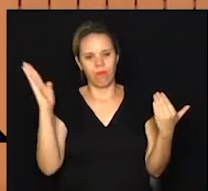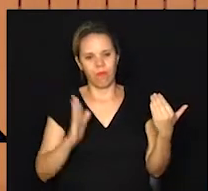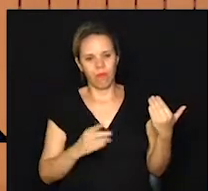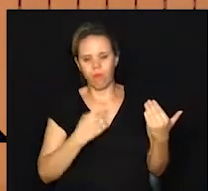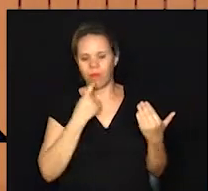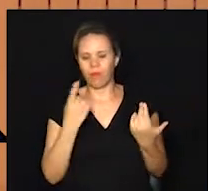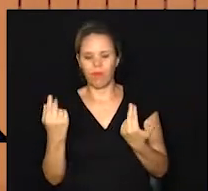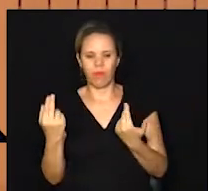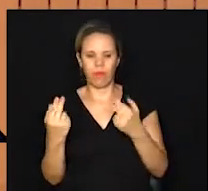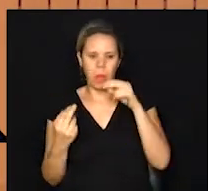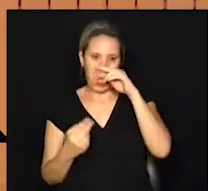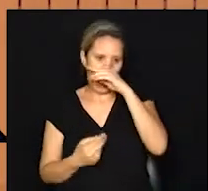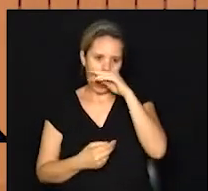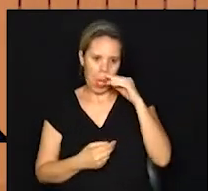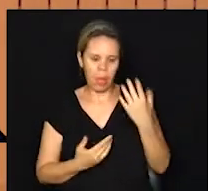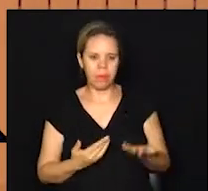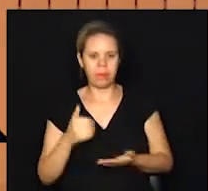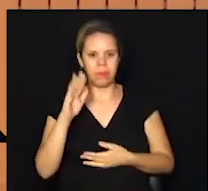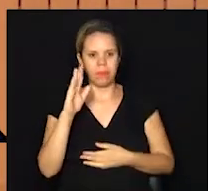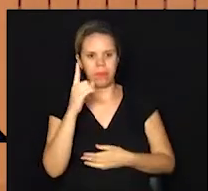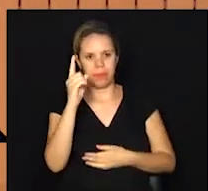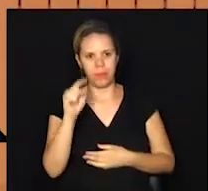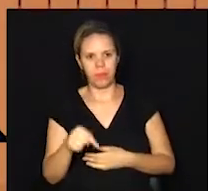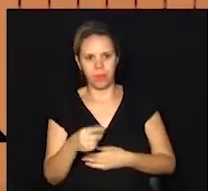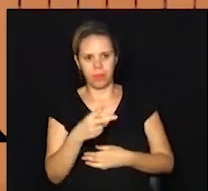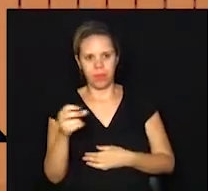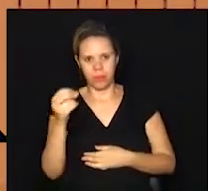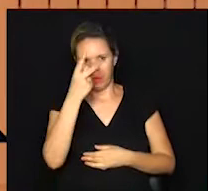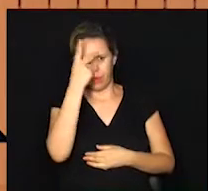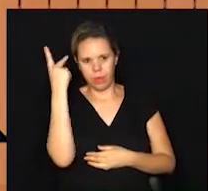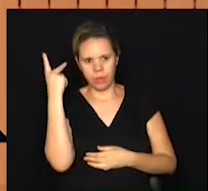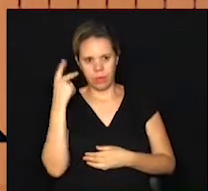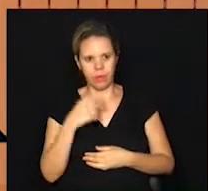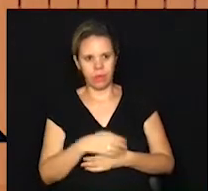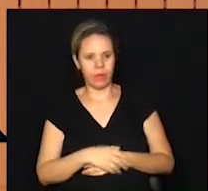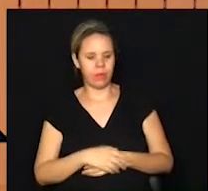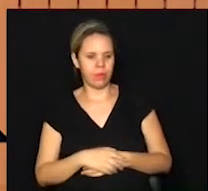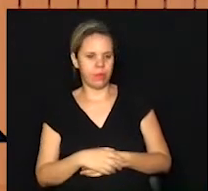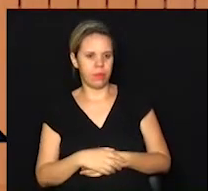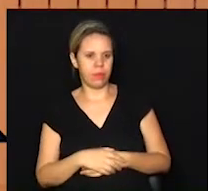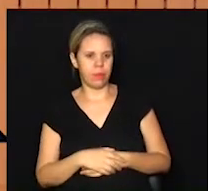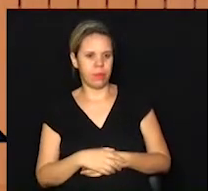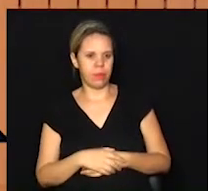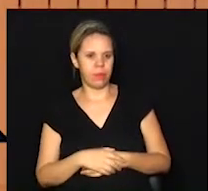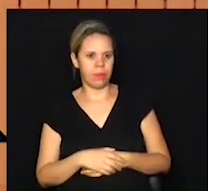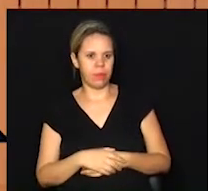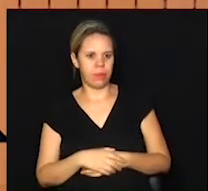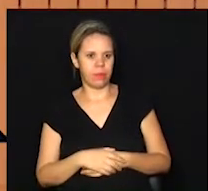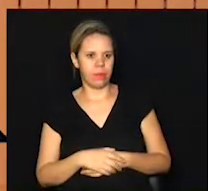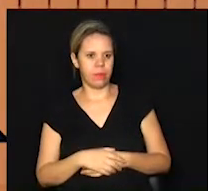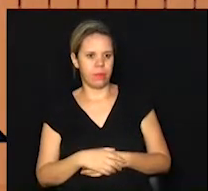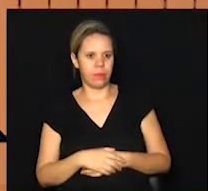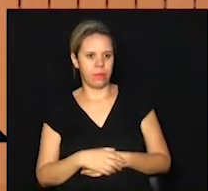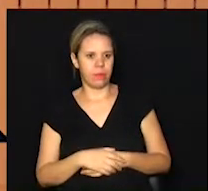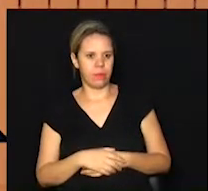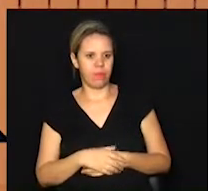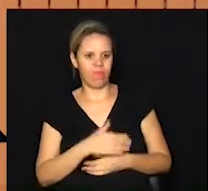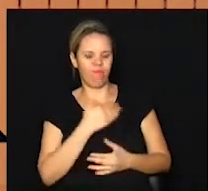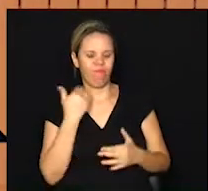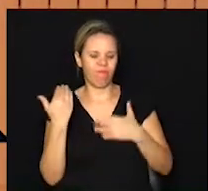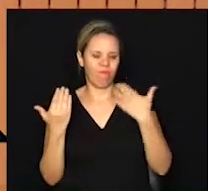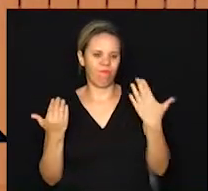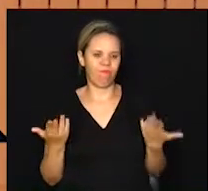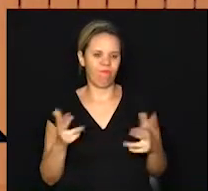foi diferente. Já são mais de 1.200 pessoas que foram a óbito